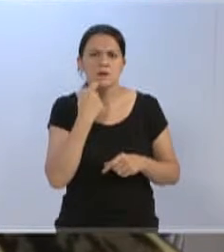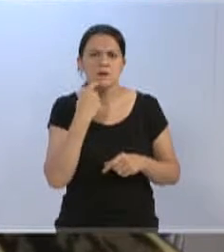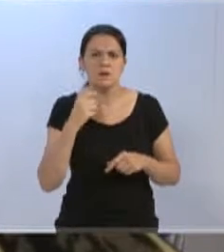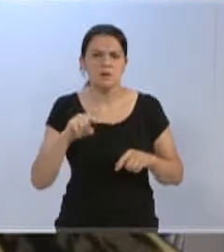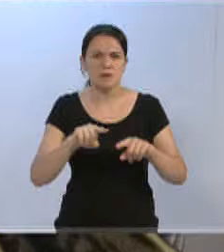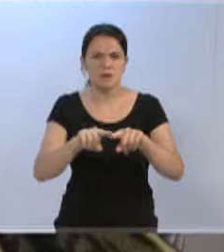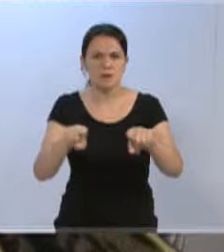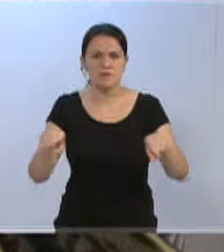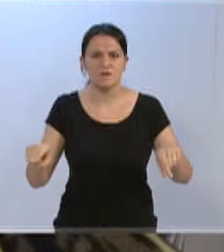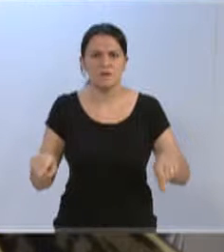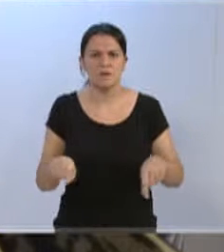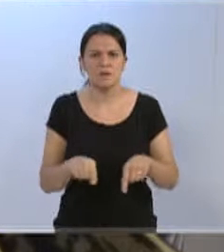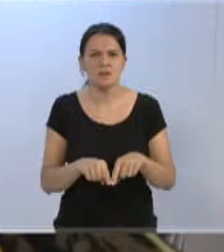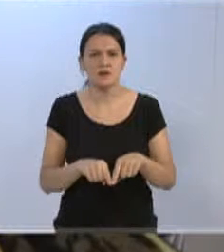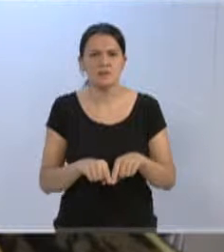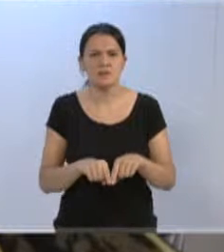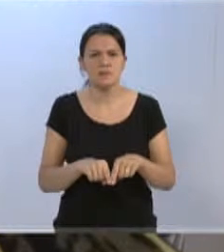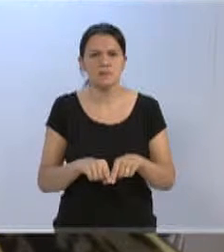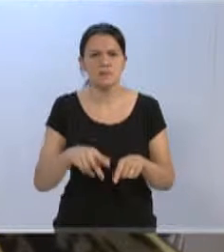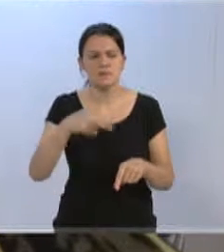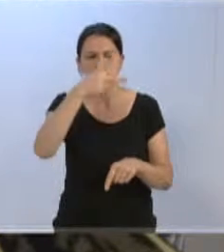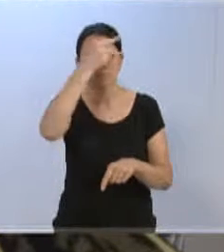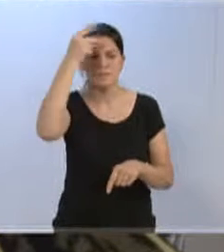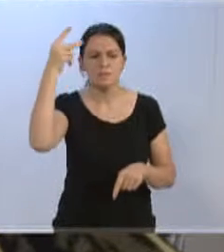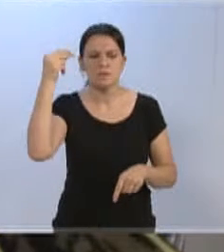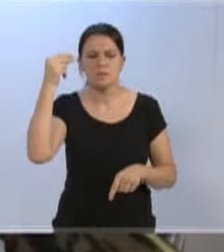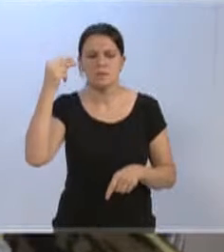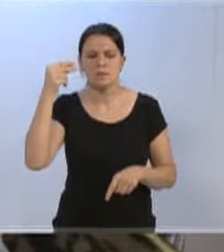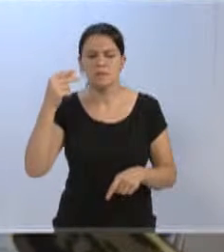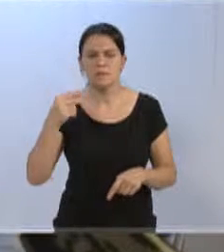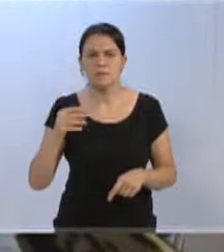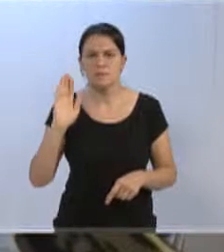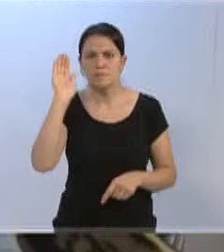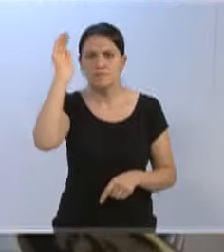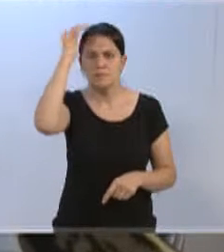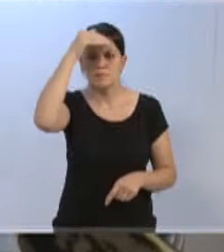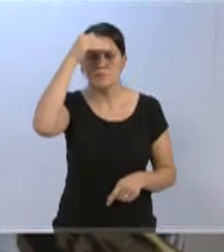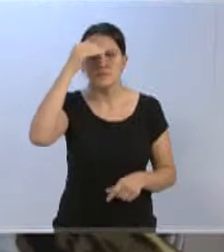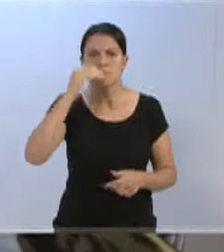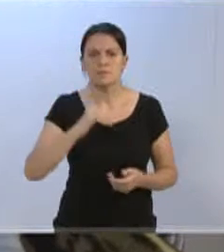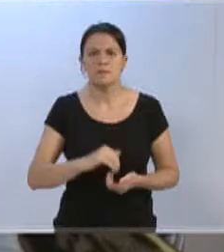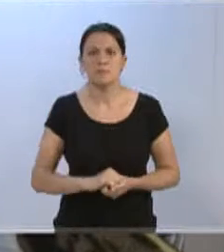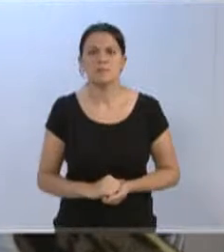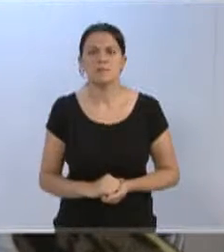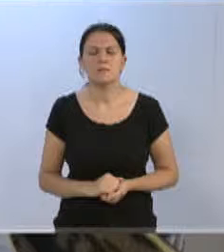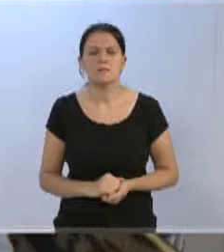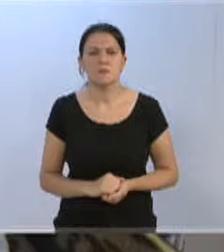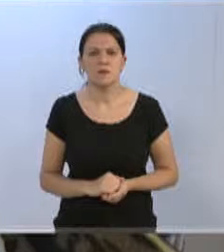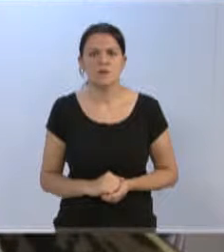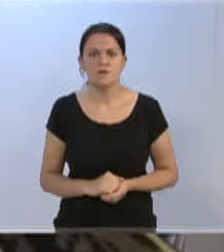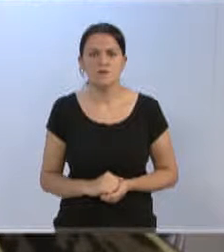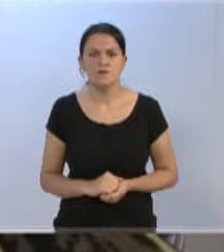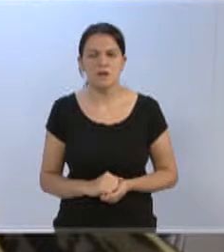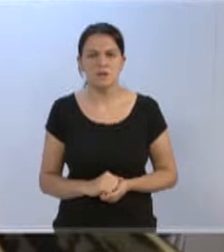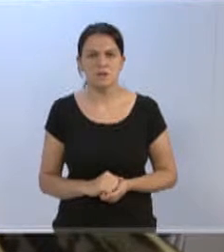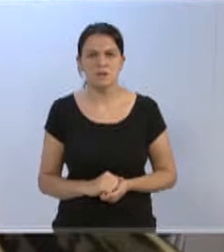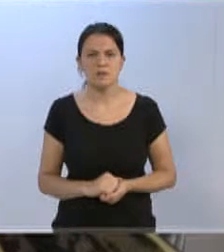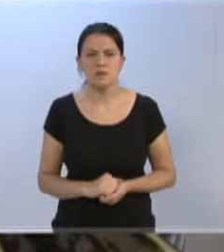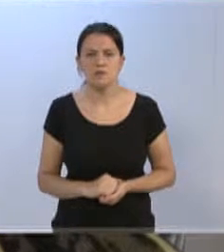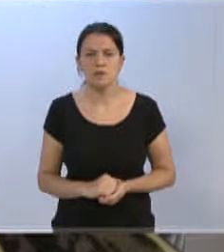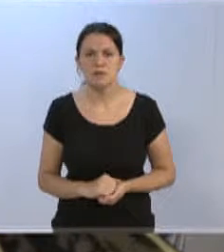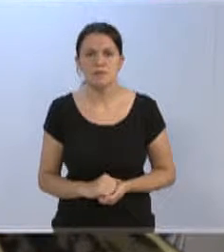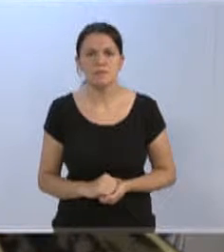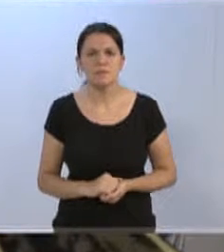da Prefeitura, na divulgação pelo prefeito Mário Hildebrand da primeira etapa da reforma administrativa